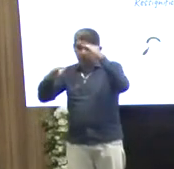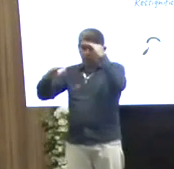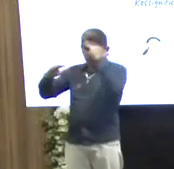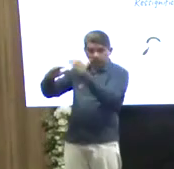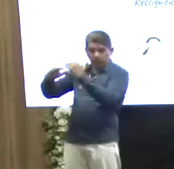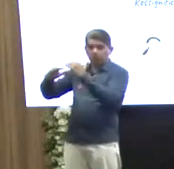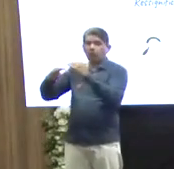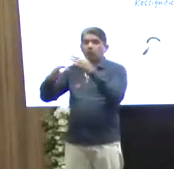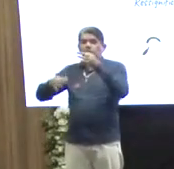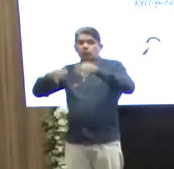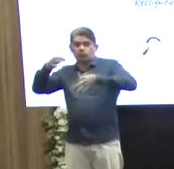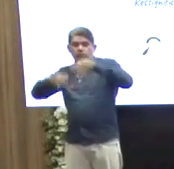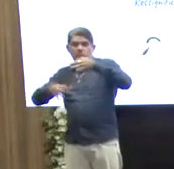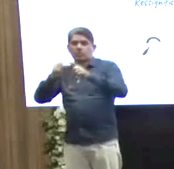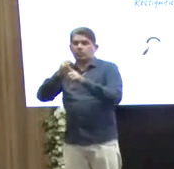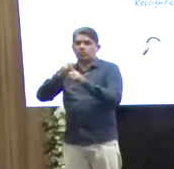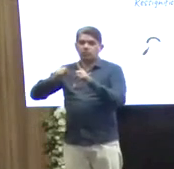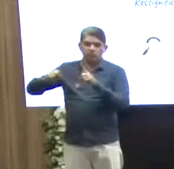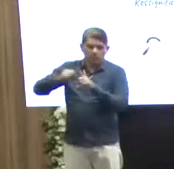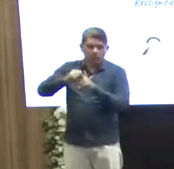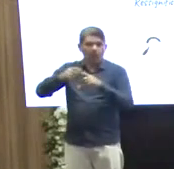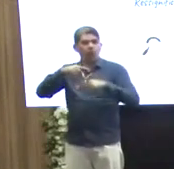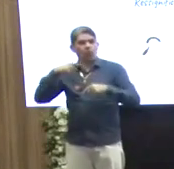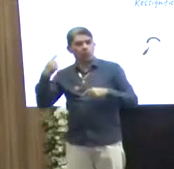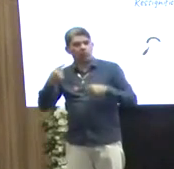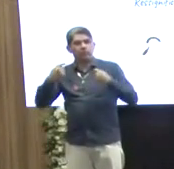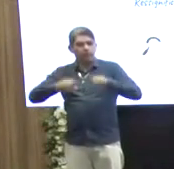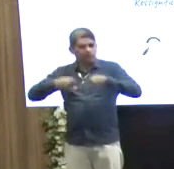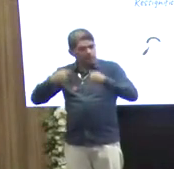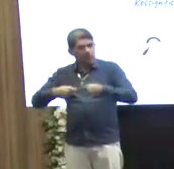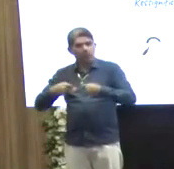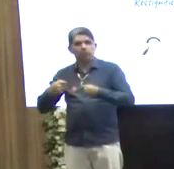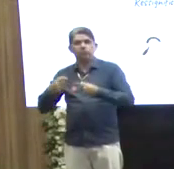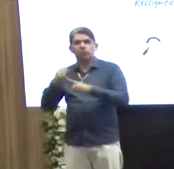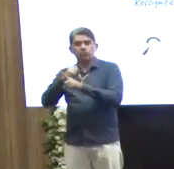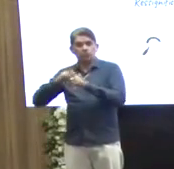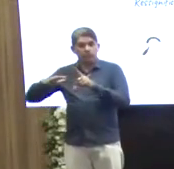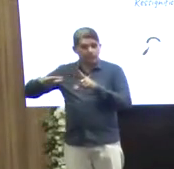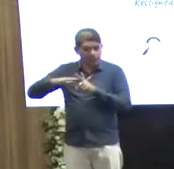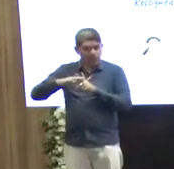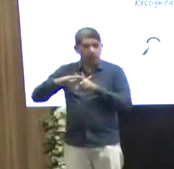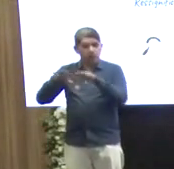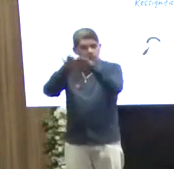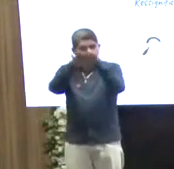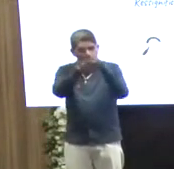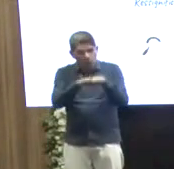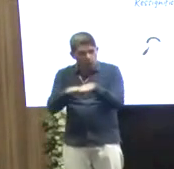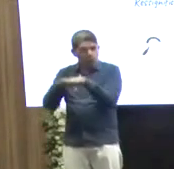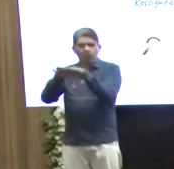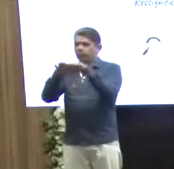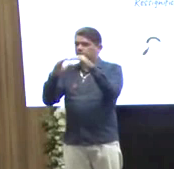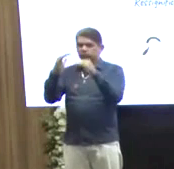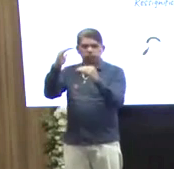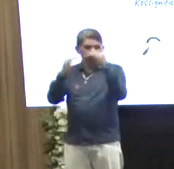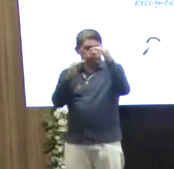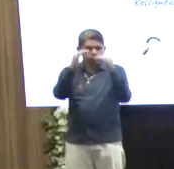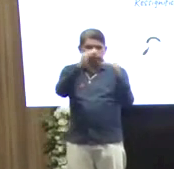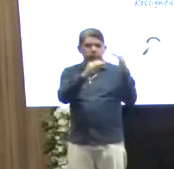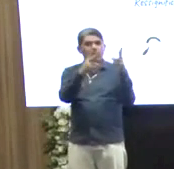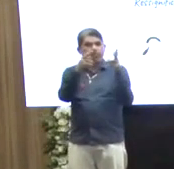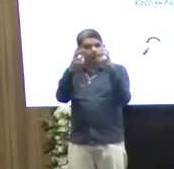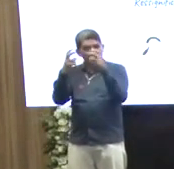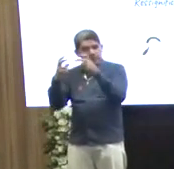uma série de desigualdades e diferenças, mas que ele pense que alcançar uma igualdade sem uma equidade acaba